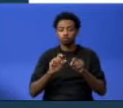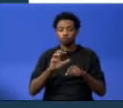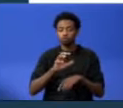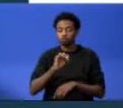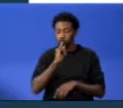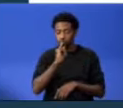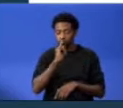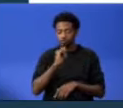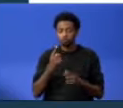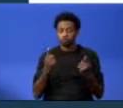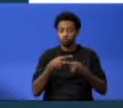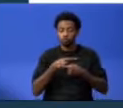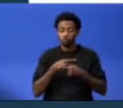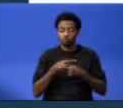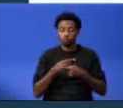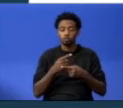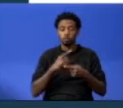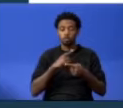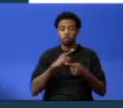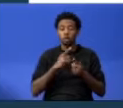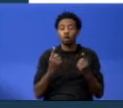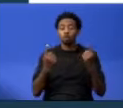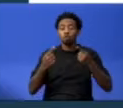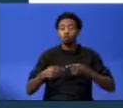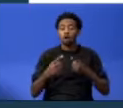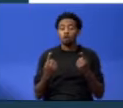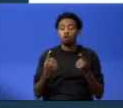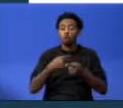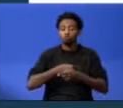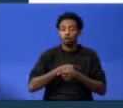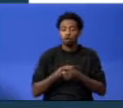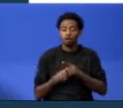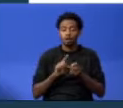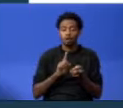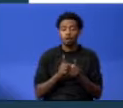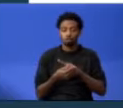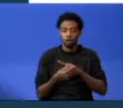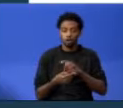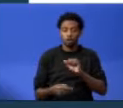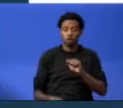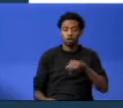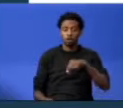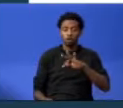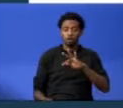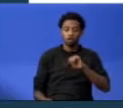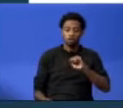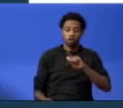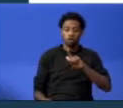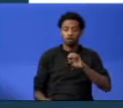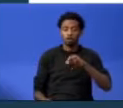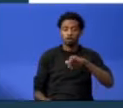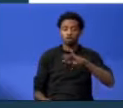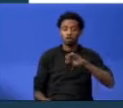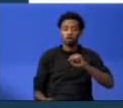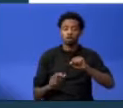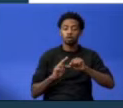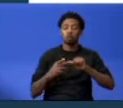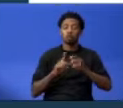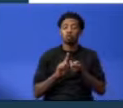que é determinado de antagonista, como o próprio nome já diz. Então, o antagonista, ele quer dizer o músculo que está